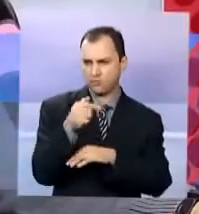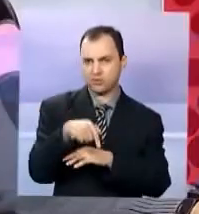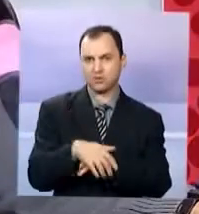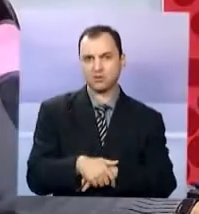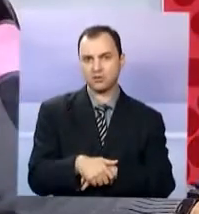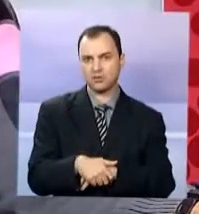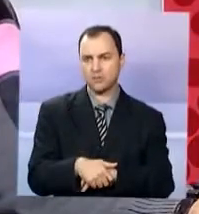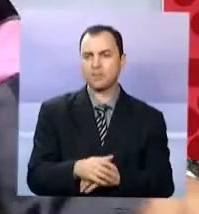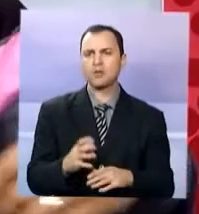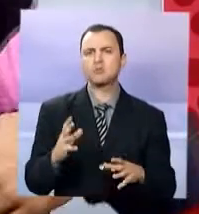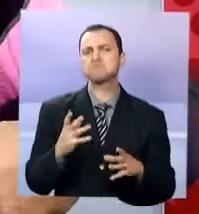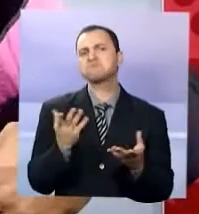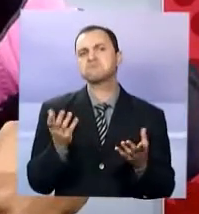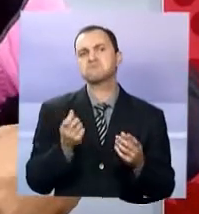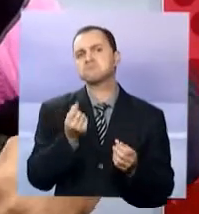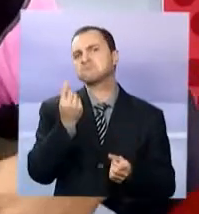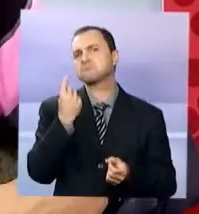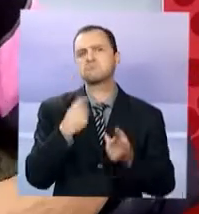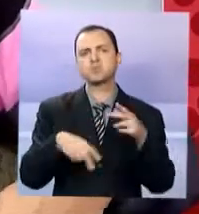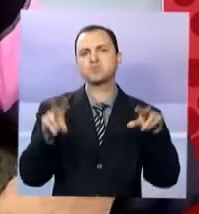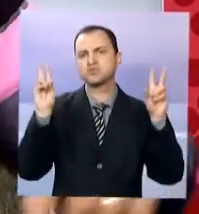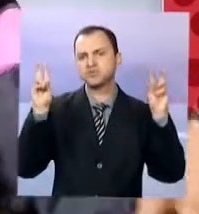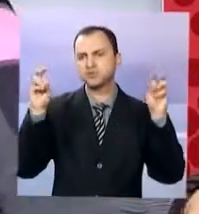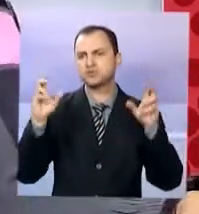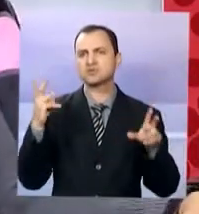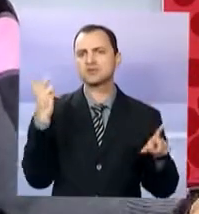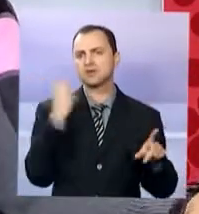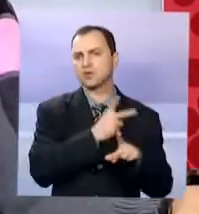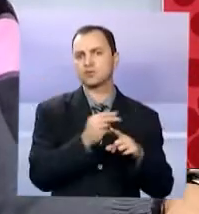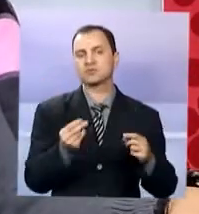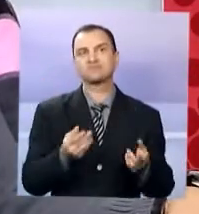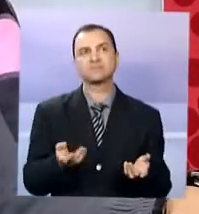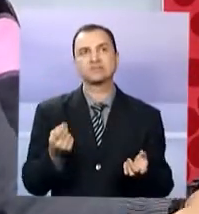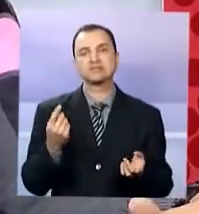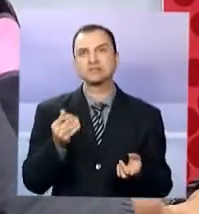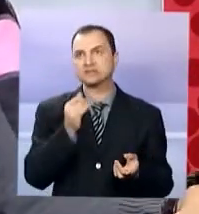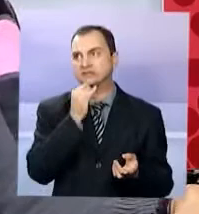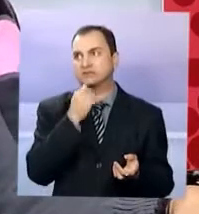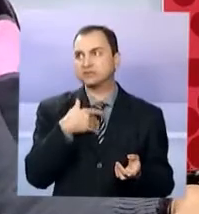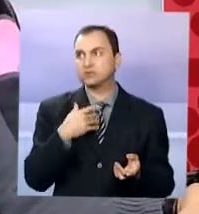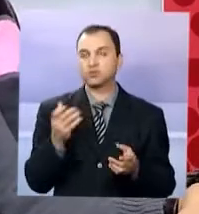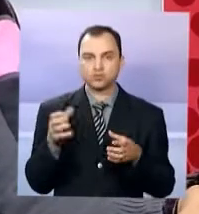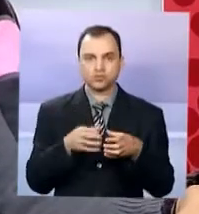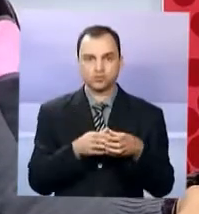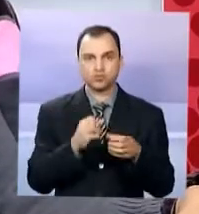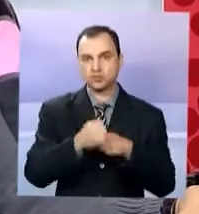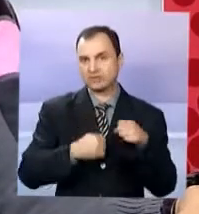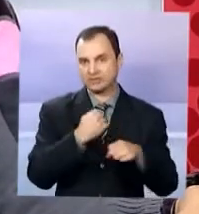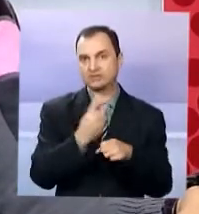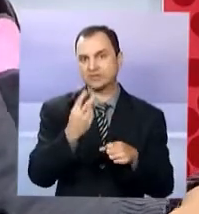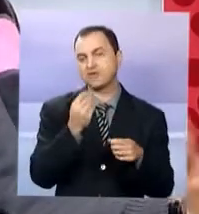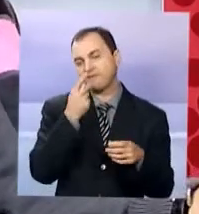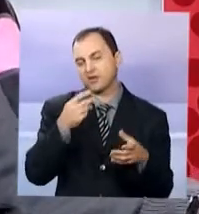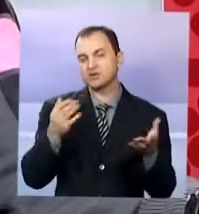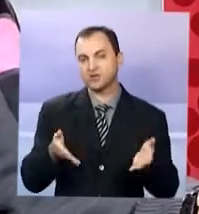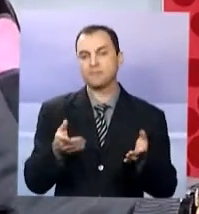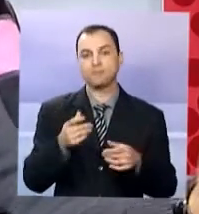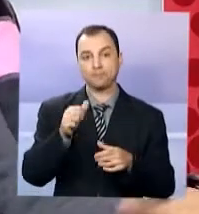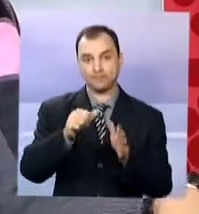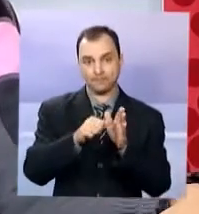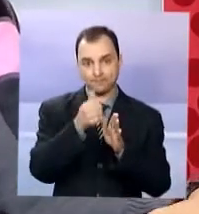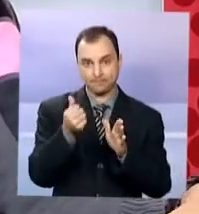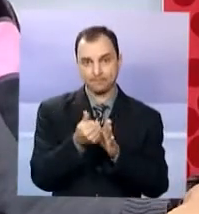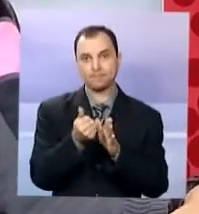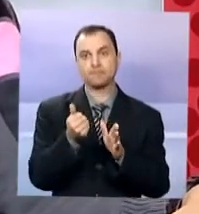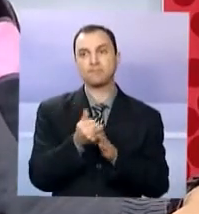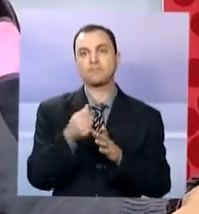né É quais foram os títulos que você já conquistaram Então nossa eu tô com a coleção faz três anos que eu te falei é o primeiro